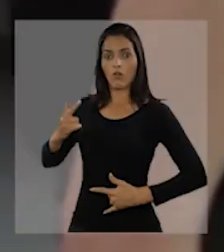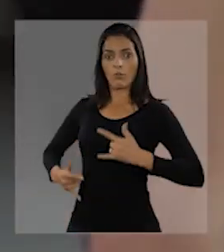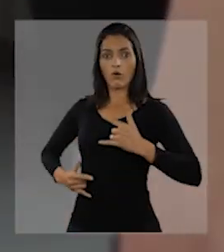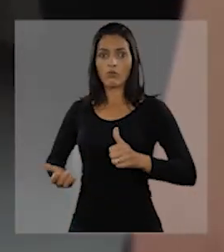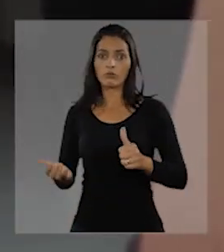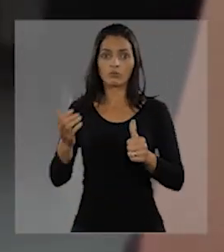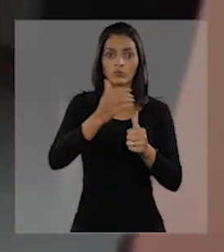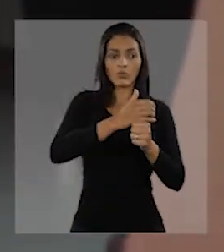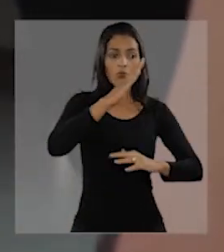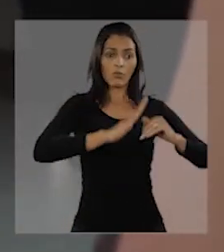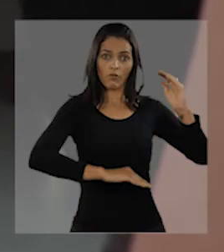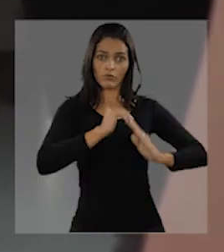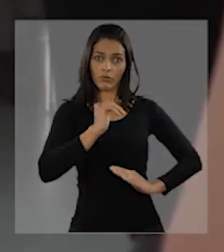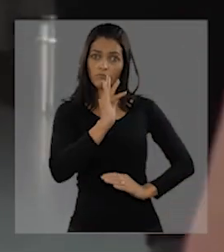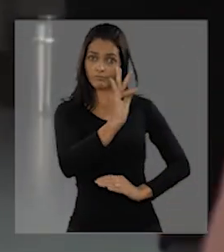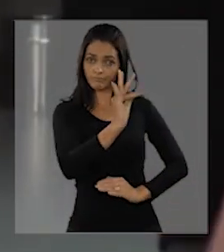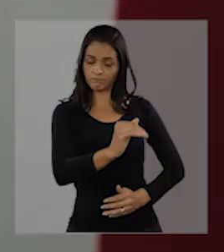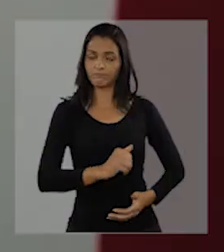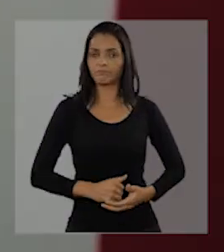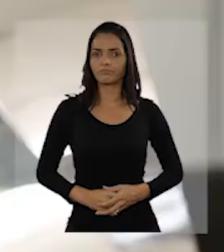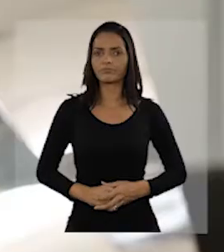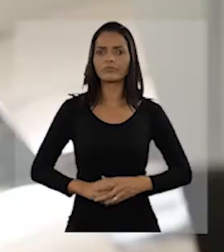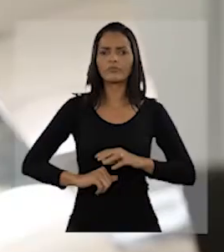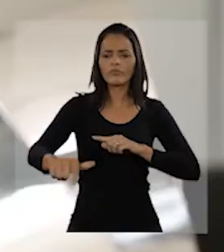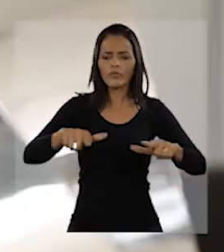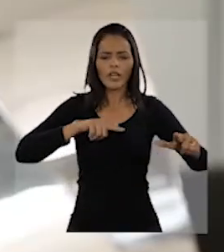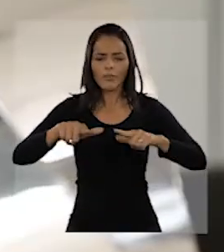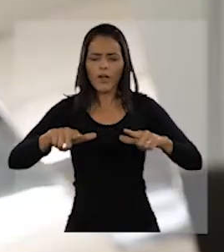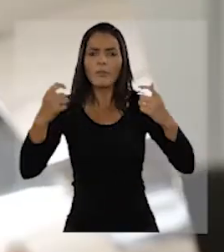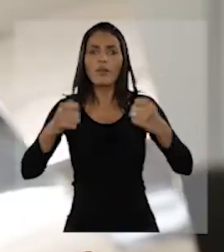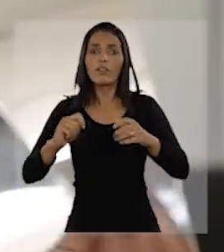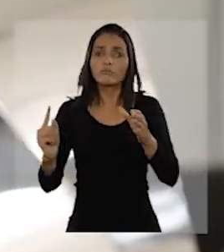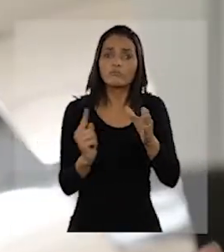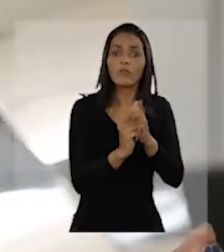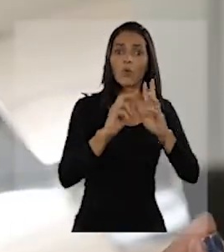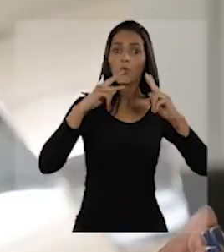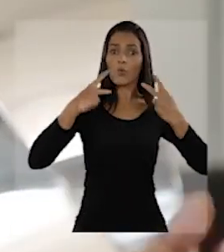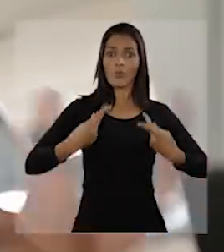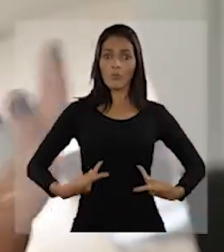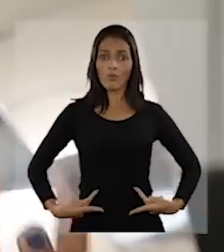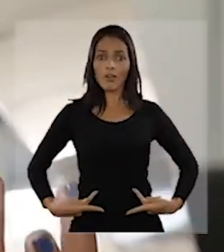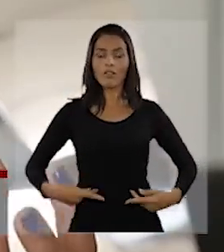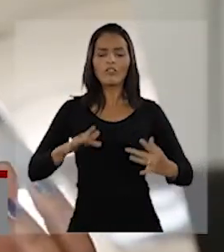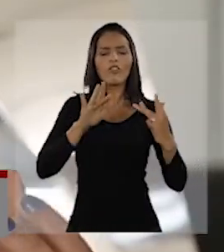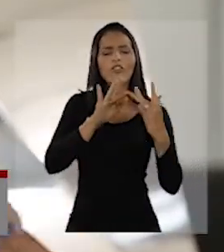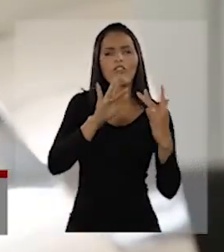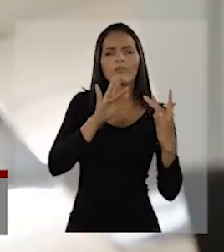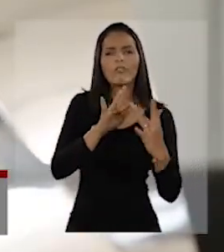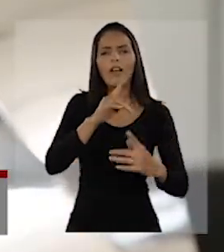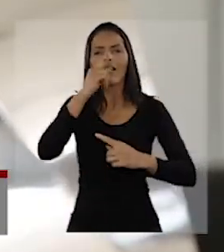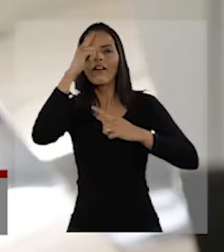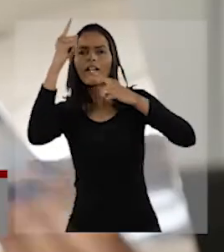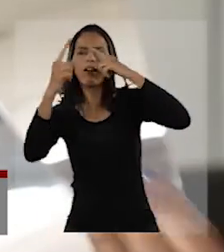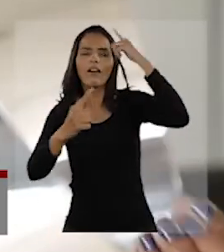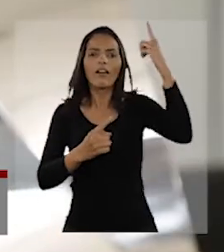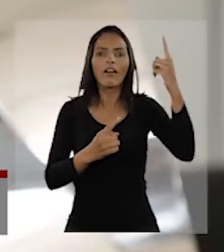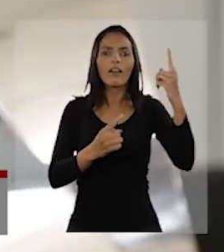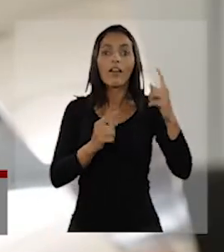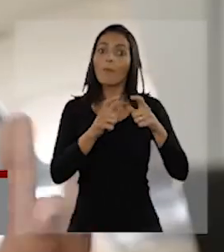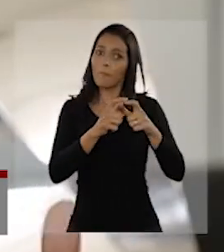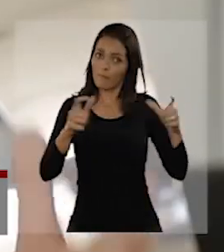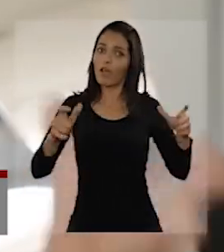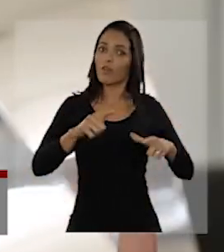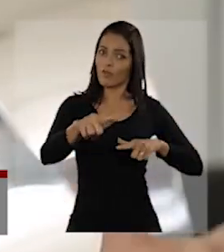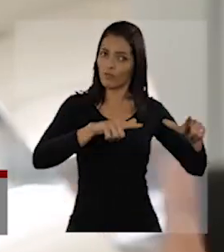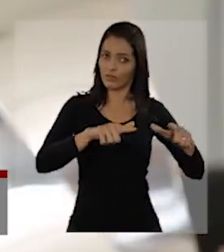que os robôs possam substituir profissões. O trabalho ele precisa do humano. O trabalho ele precisa do contato, da